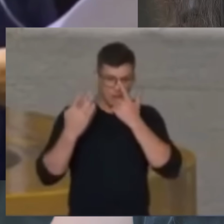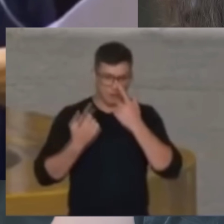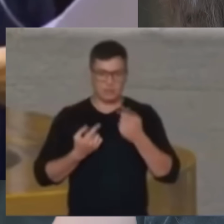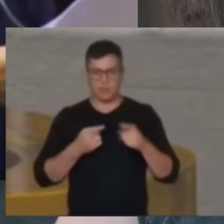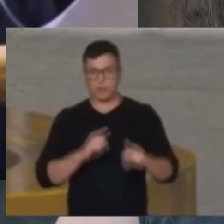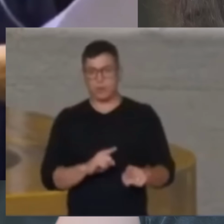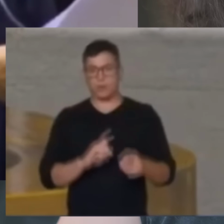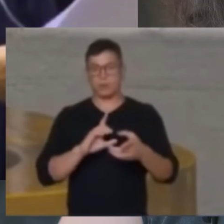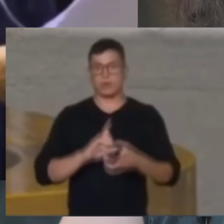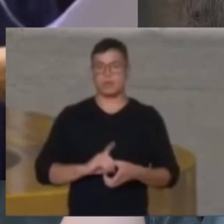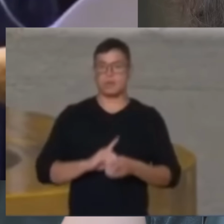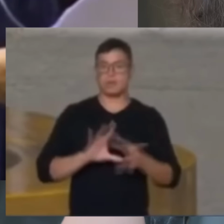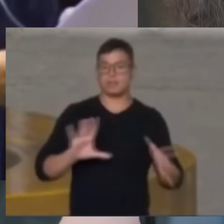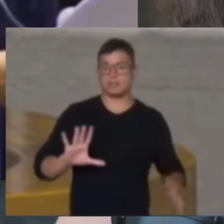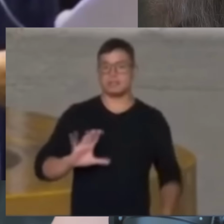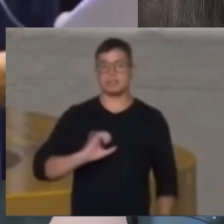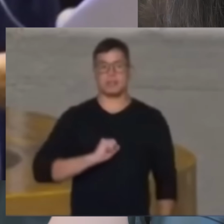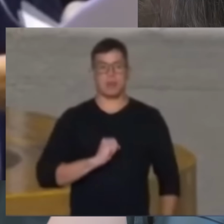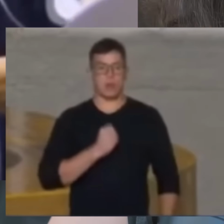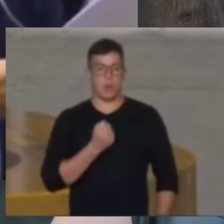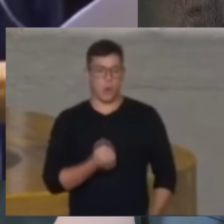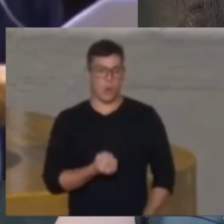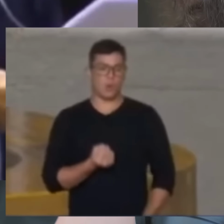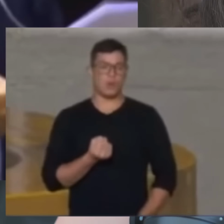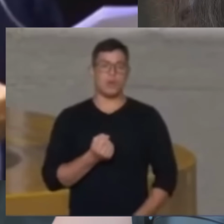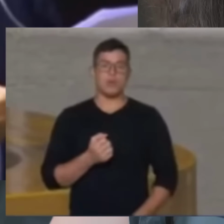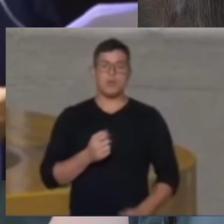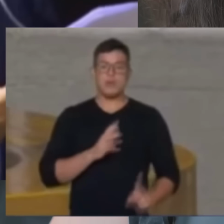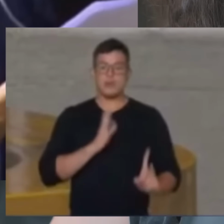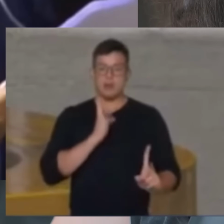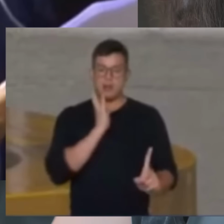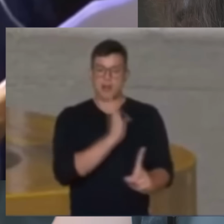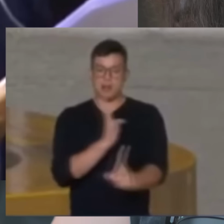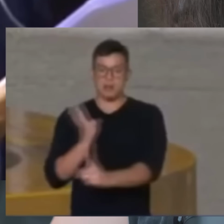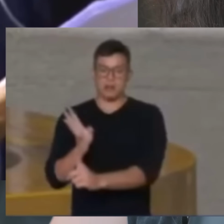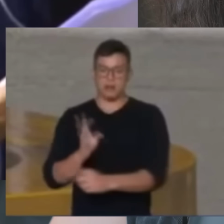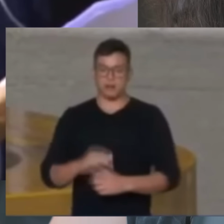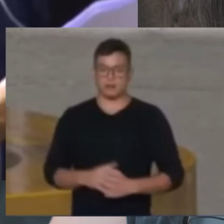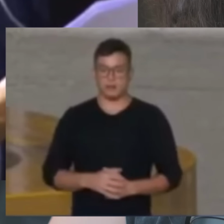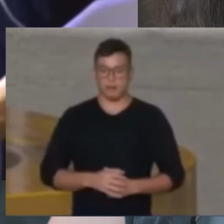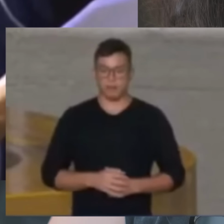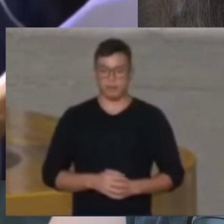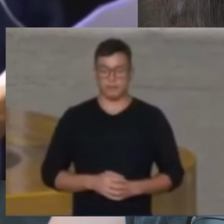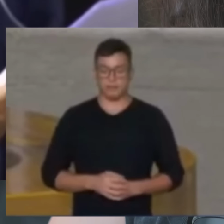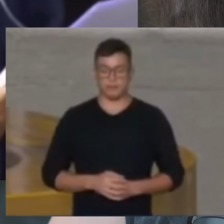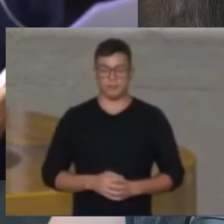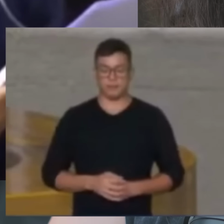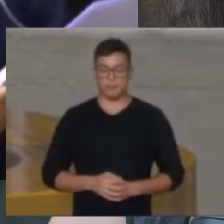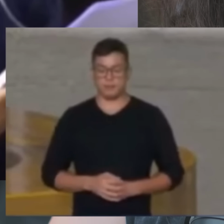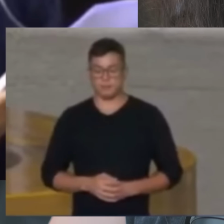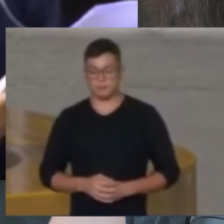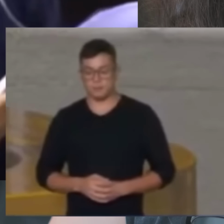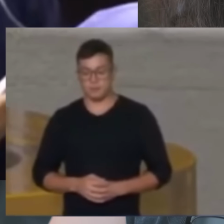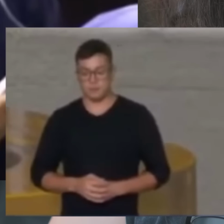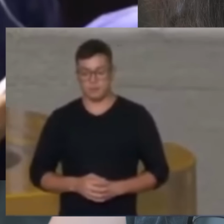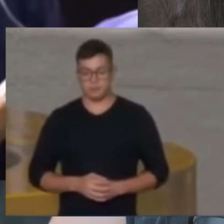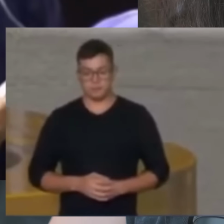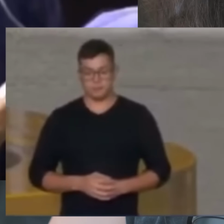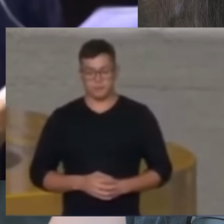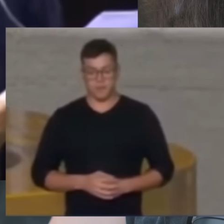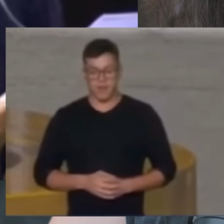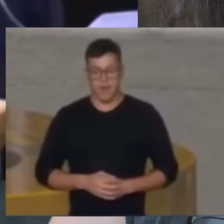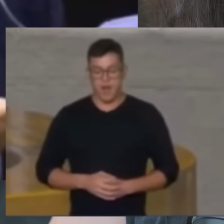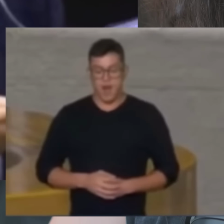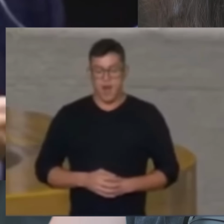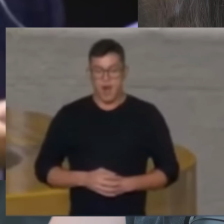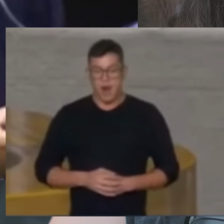e ameaças a indivíduos e grupos. O Ministério Público